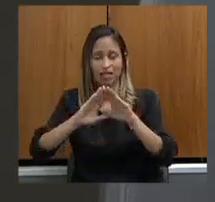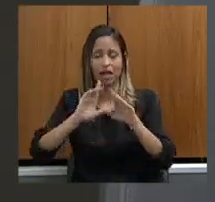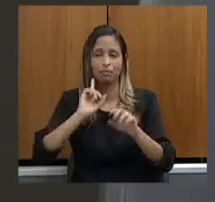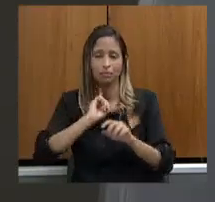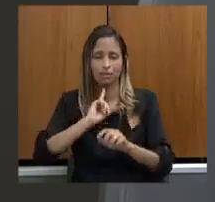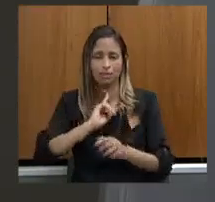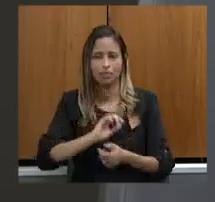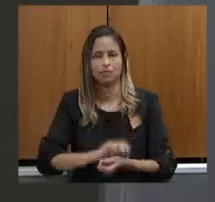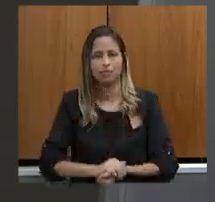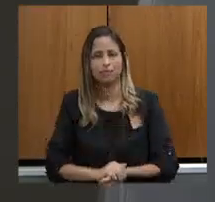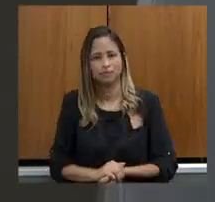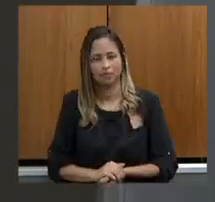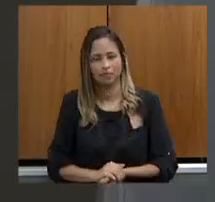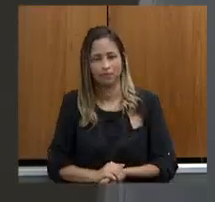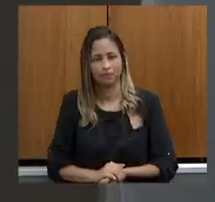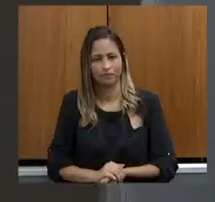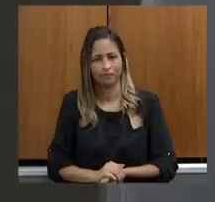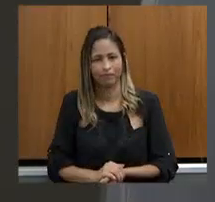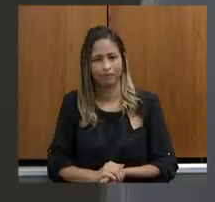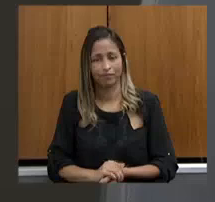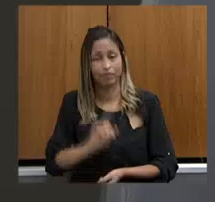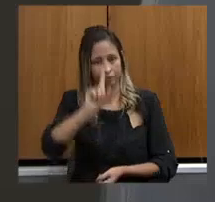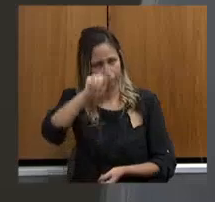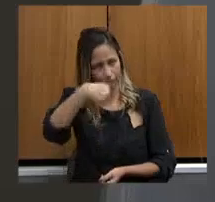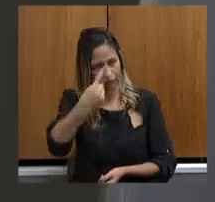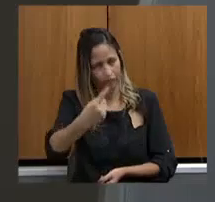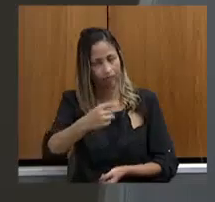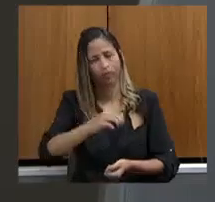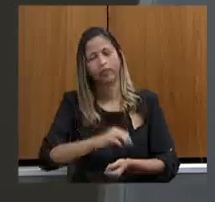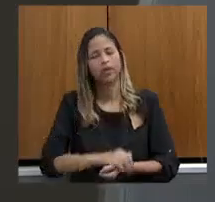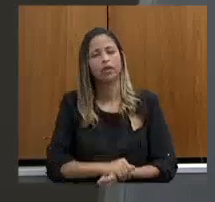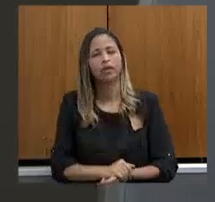Minas Gerais depois